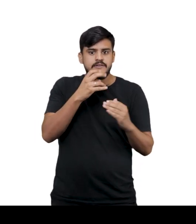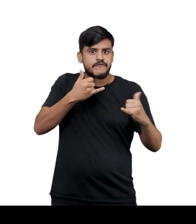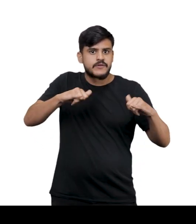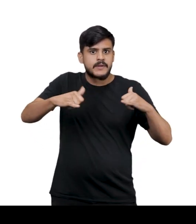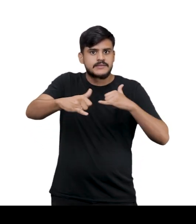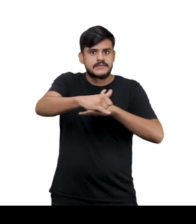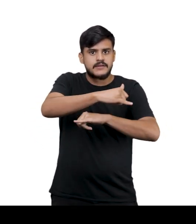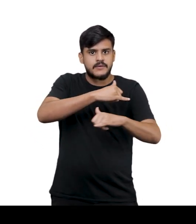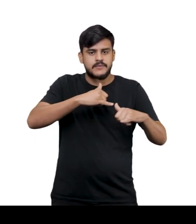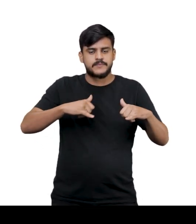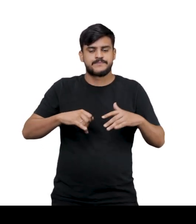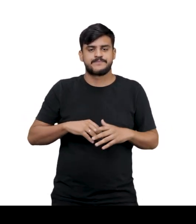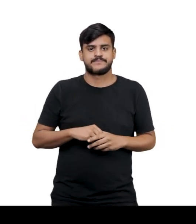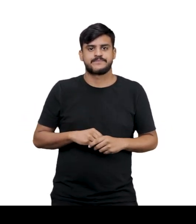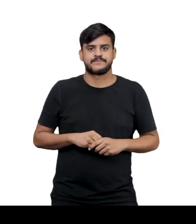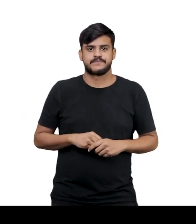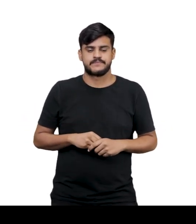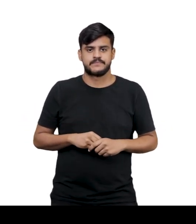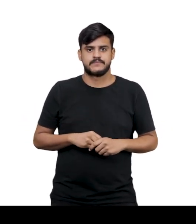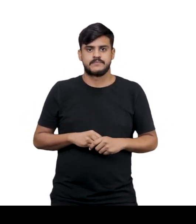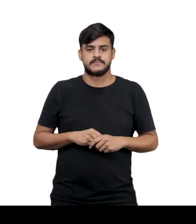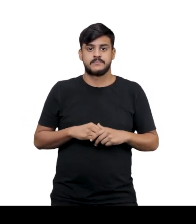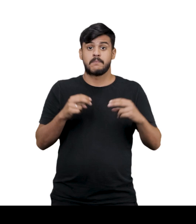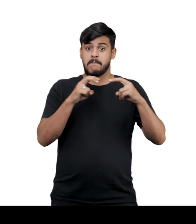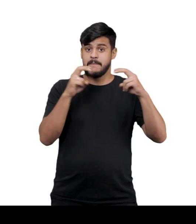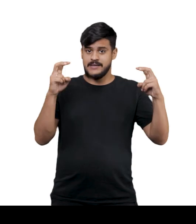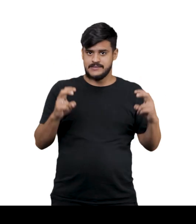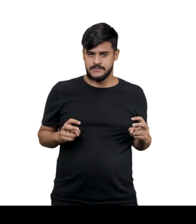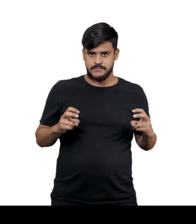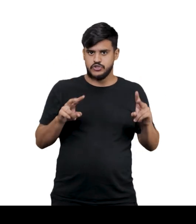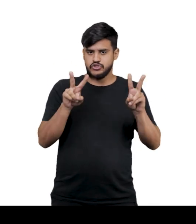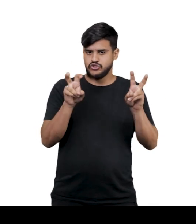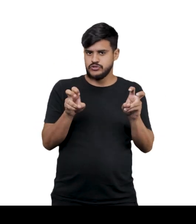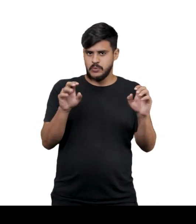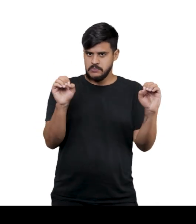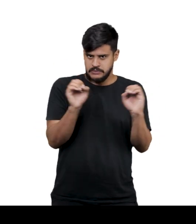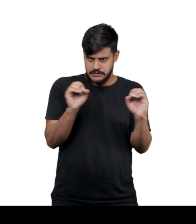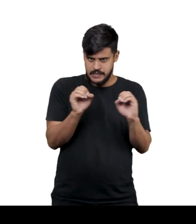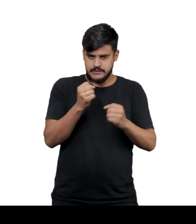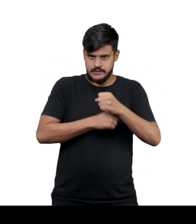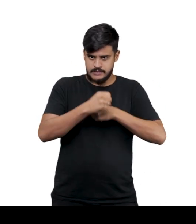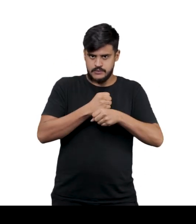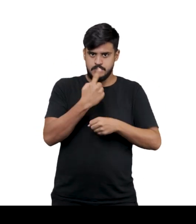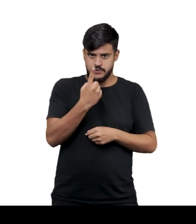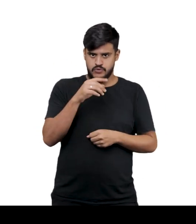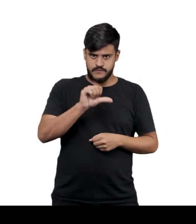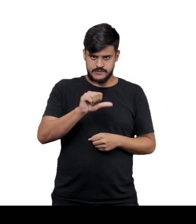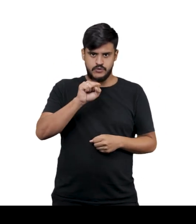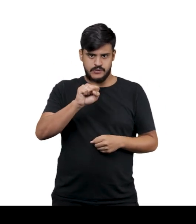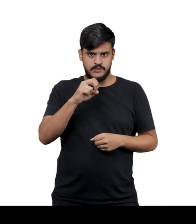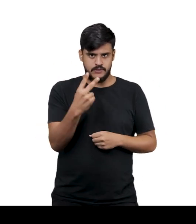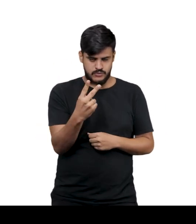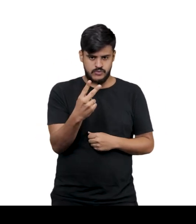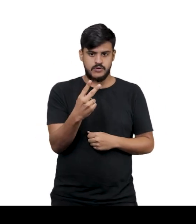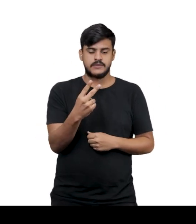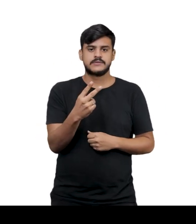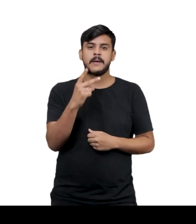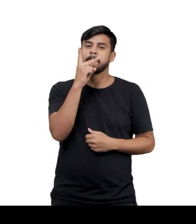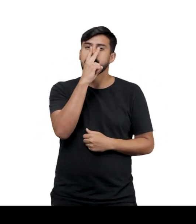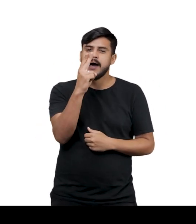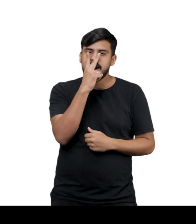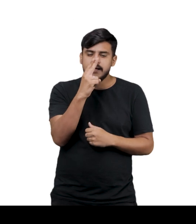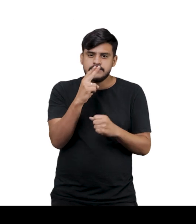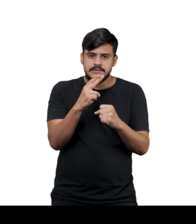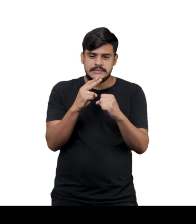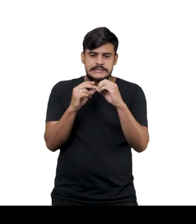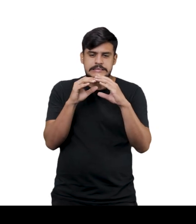enfatizando a sensação de vibração. Na obra do MASP, sem título, de 1982,